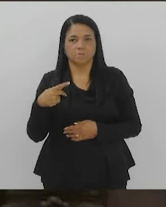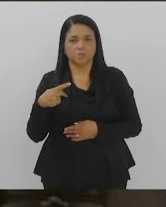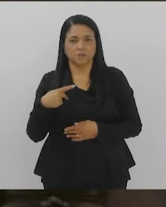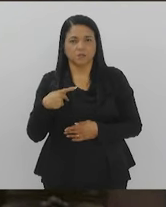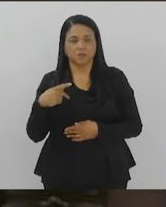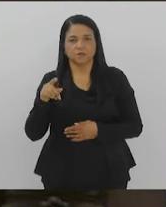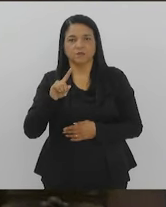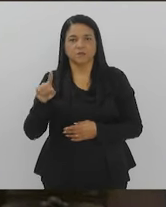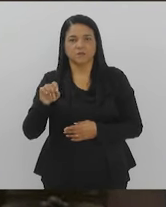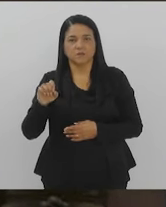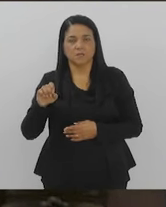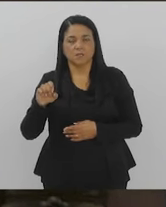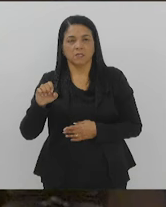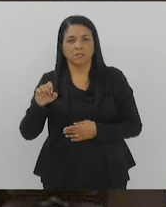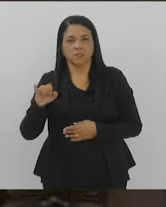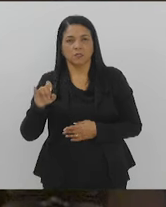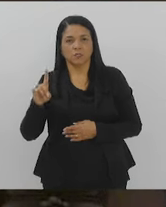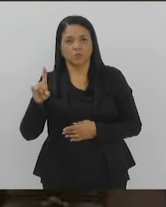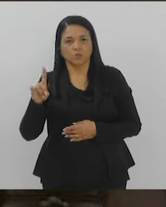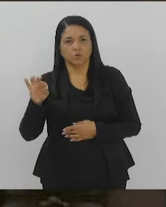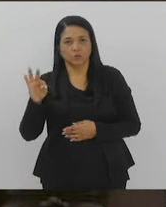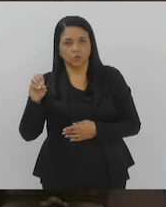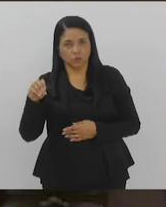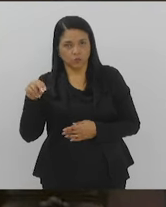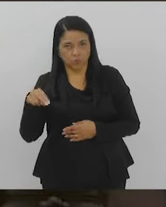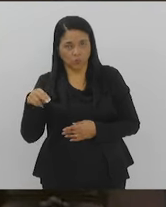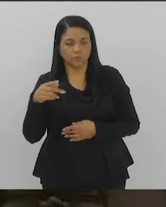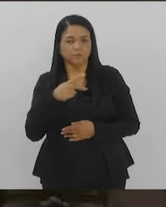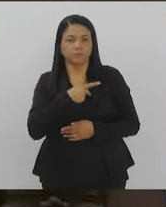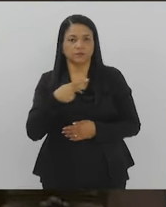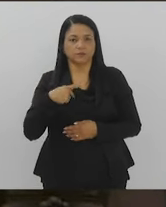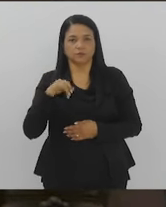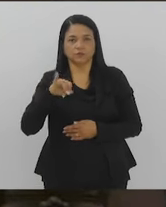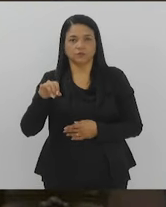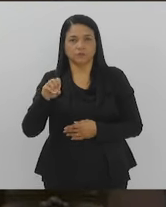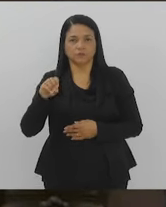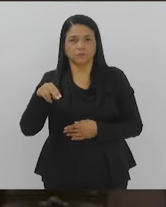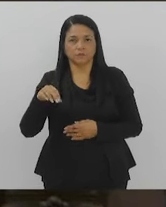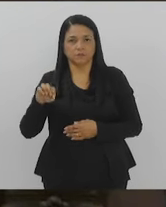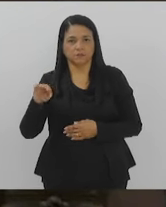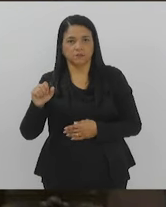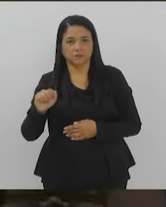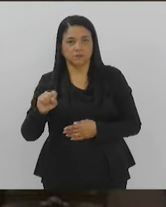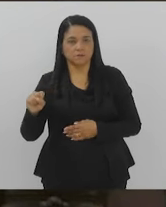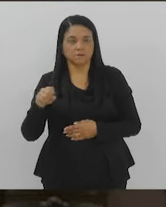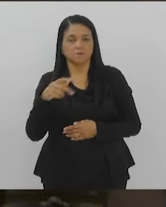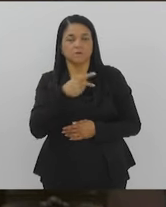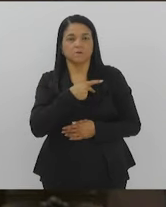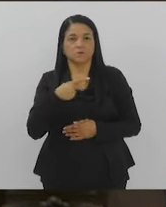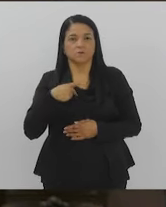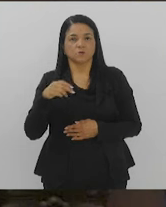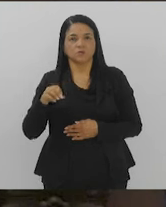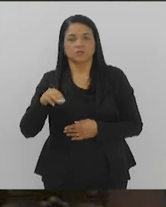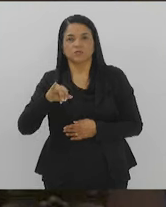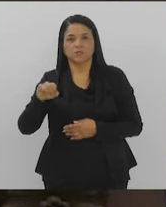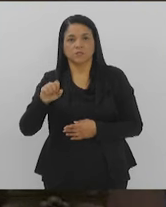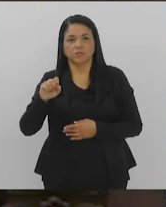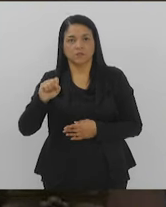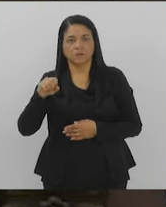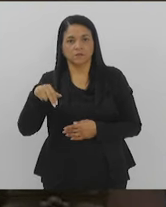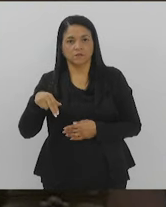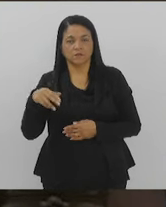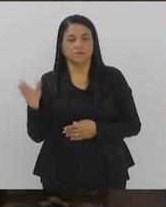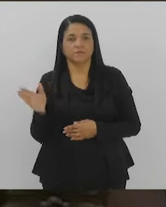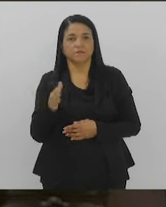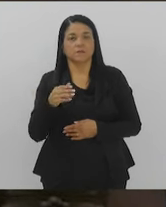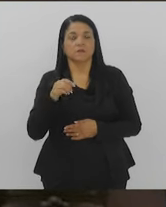Zailton Maciel, nosso pastor, pastor Jonatas Rezende, pastor Jean Max, nosso pastor João